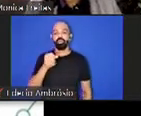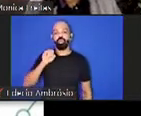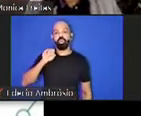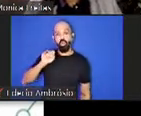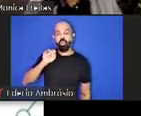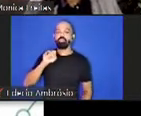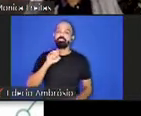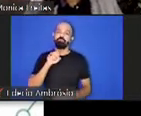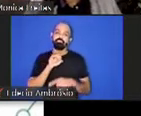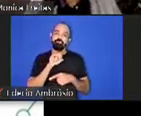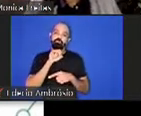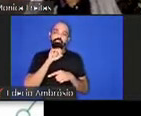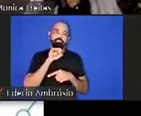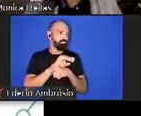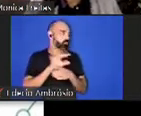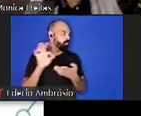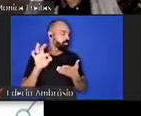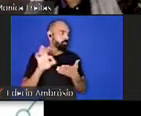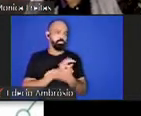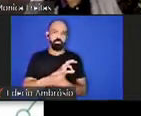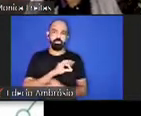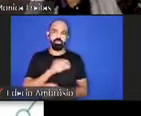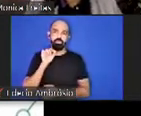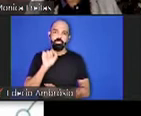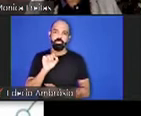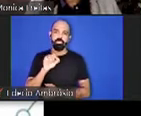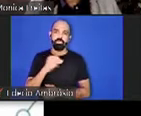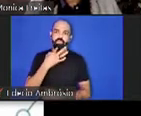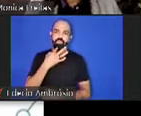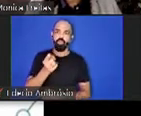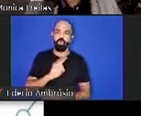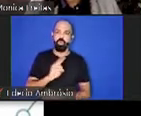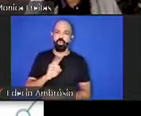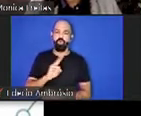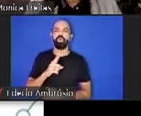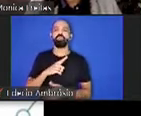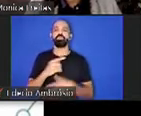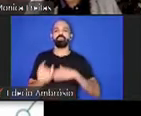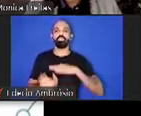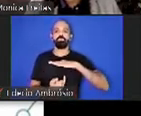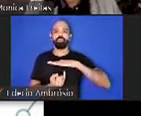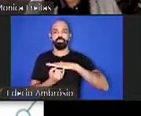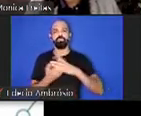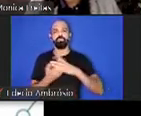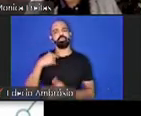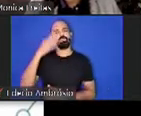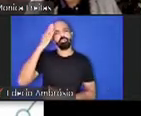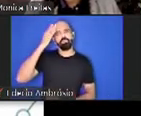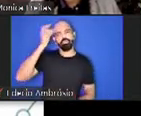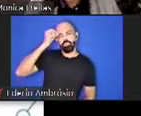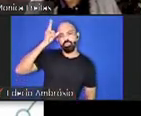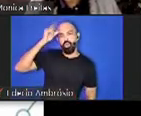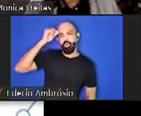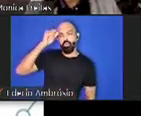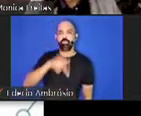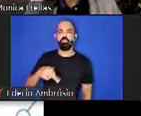von Humboldt, eu não conhecia muito a Fundação, eu fiquei sabendo através de um professor colega meu da universidade,